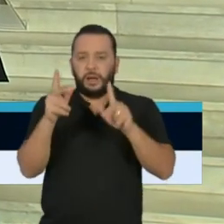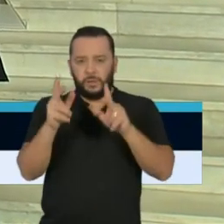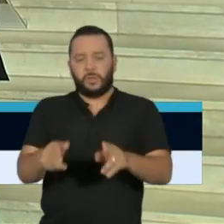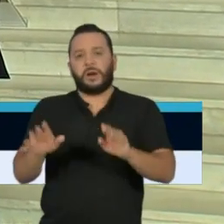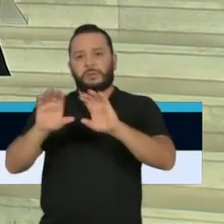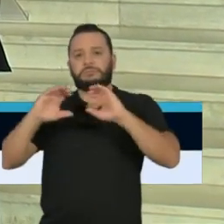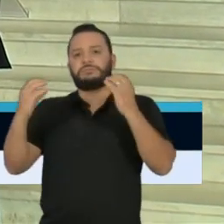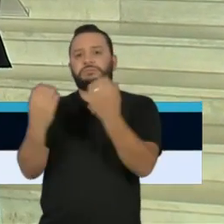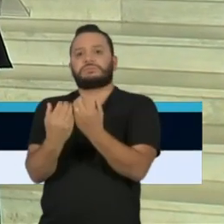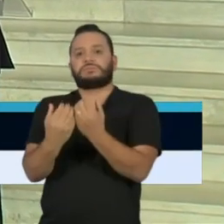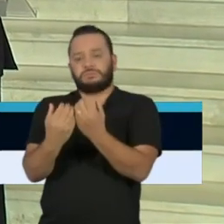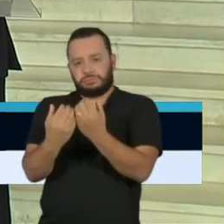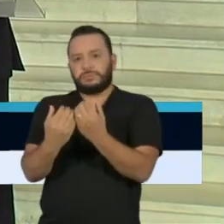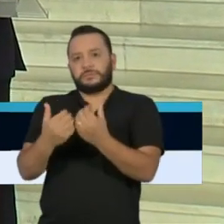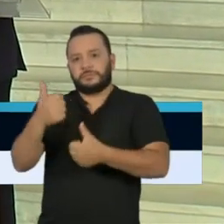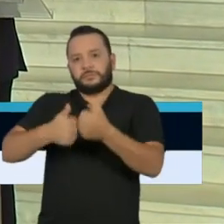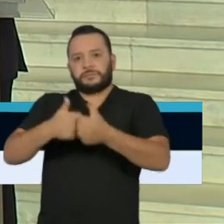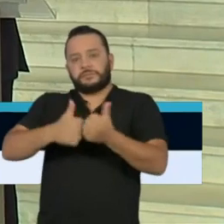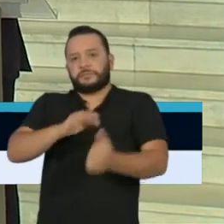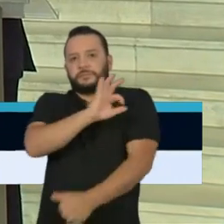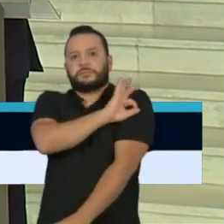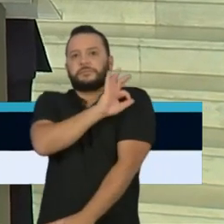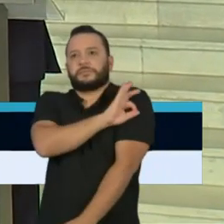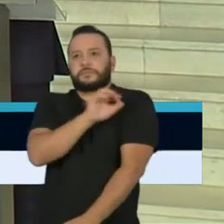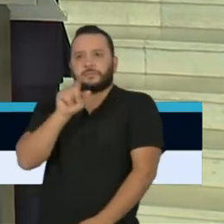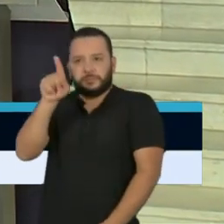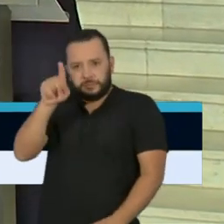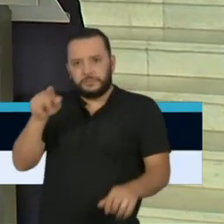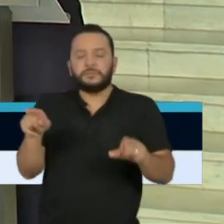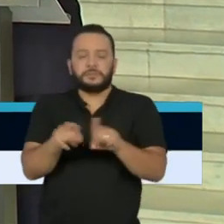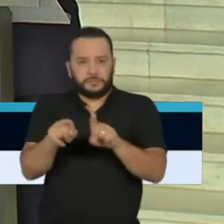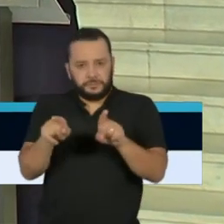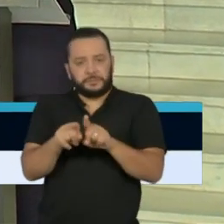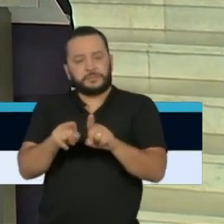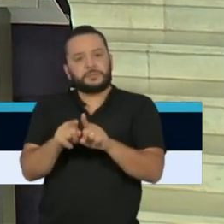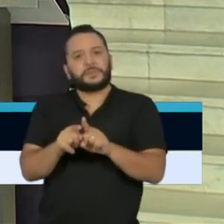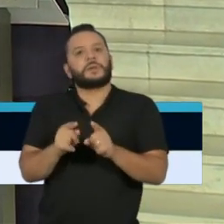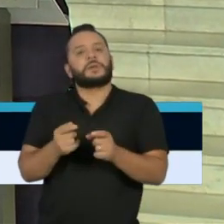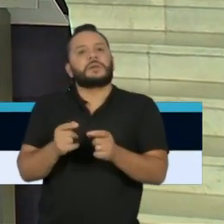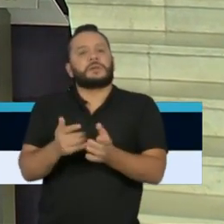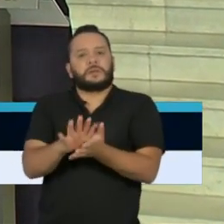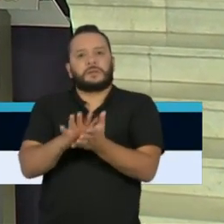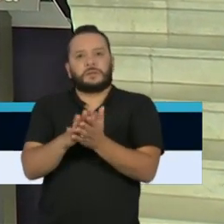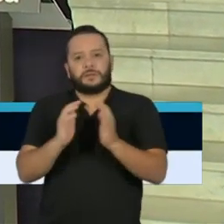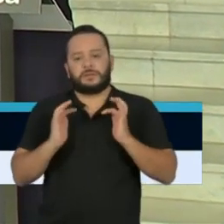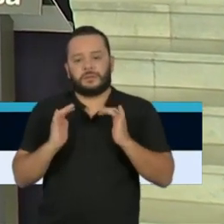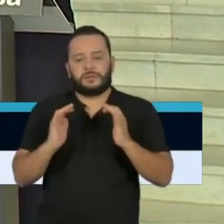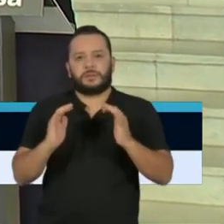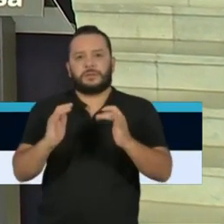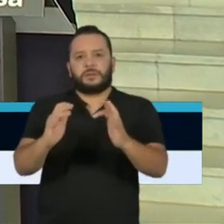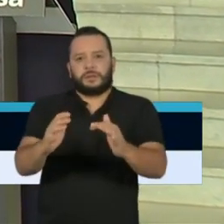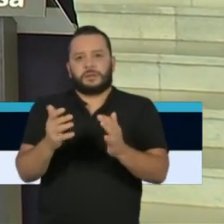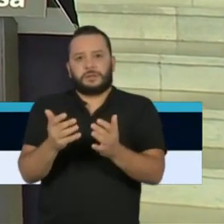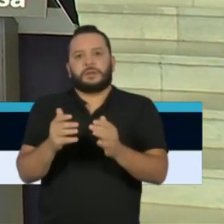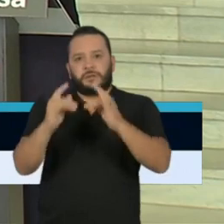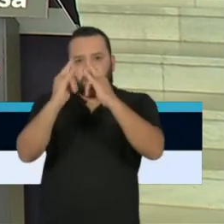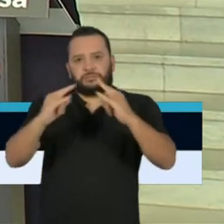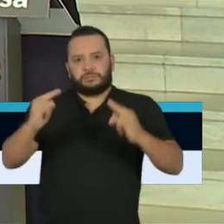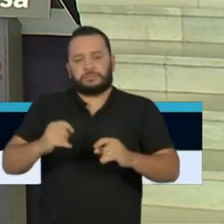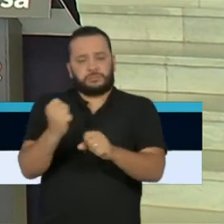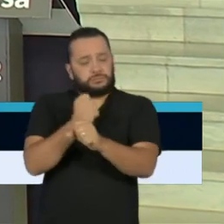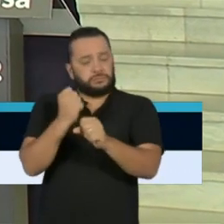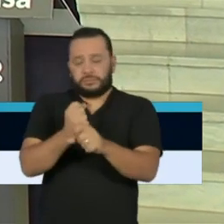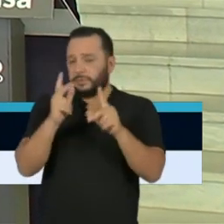modelo, basicamente, dos hospitais de campanha do Parque Anhembi, que ficará pronto no próximo dia